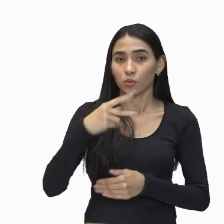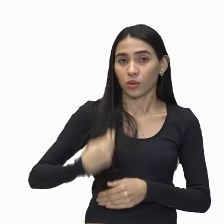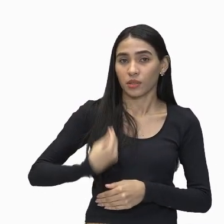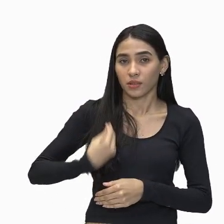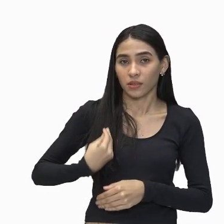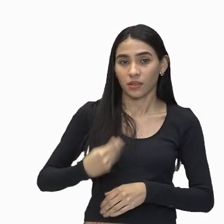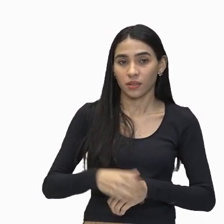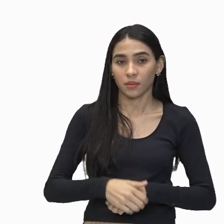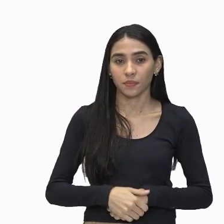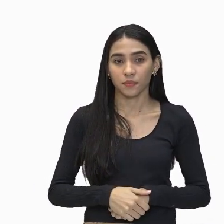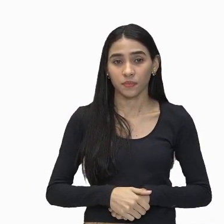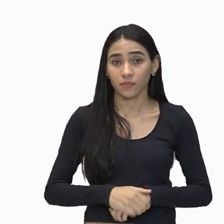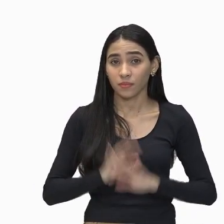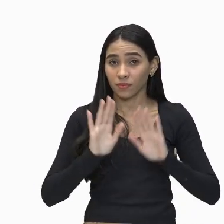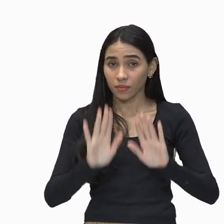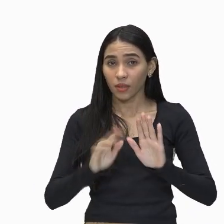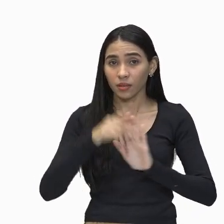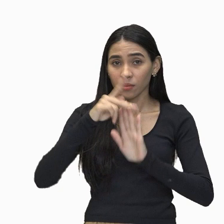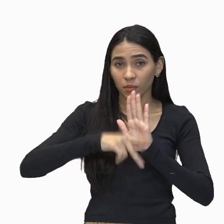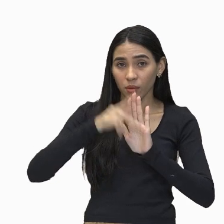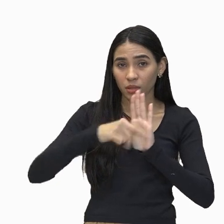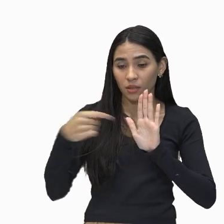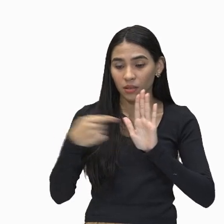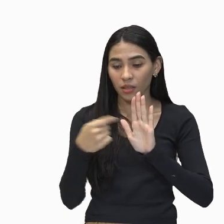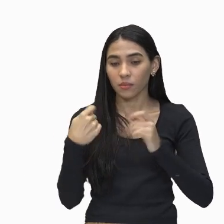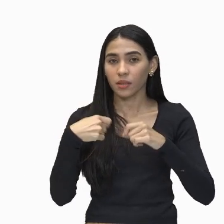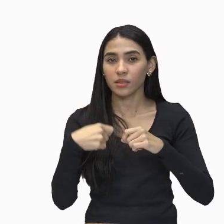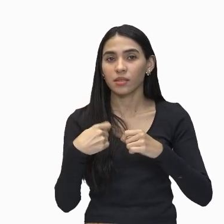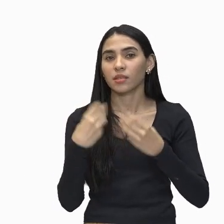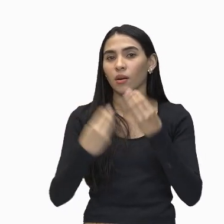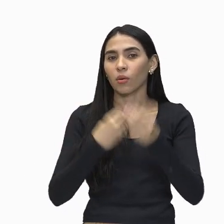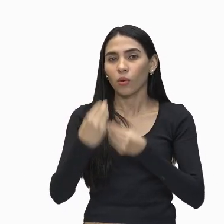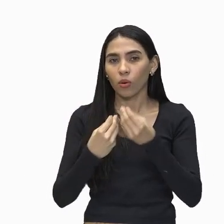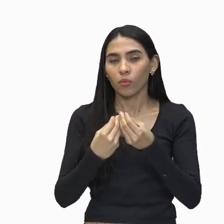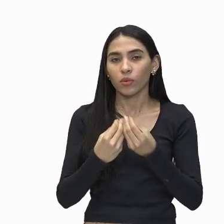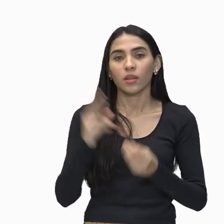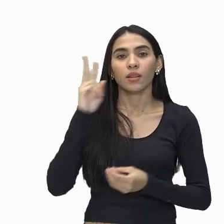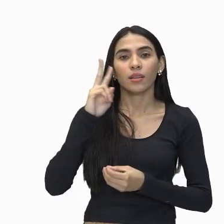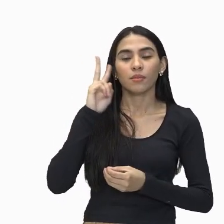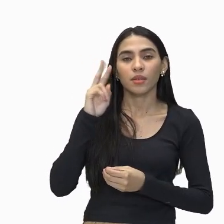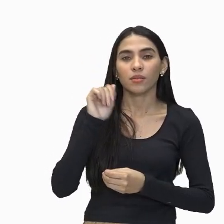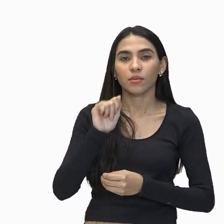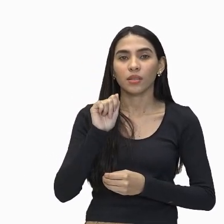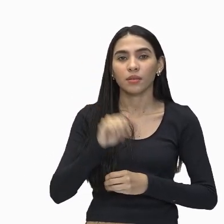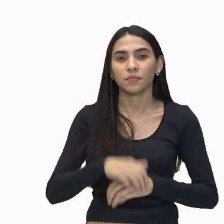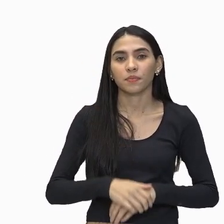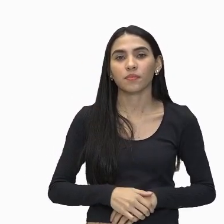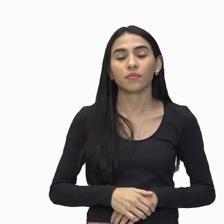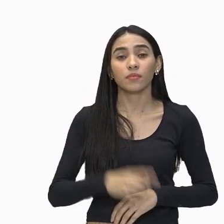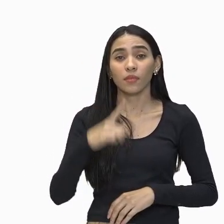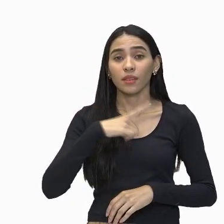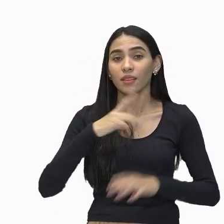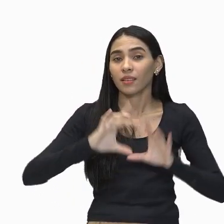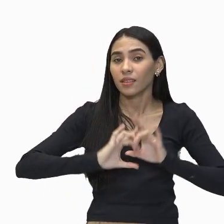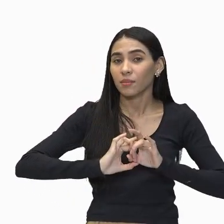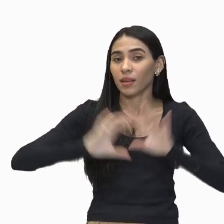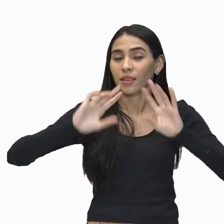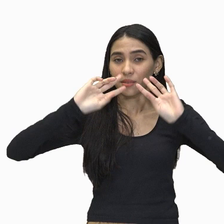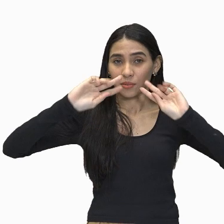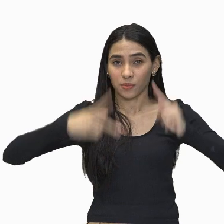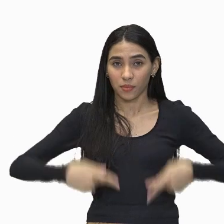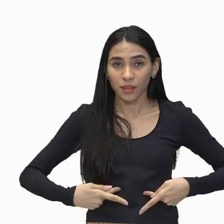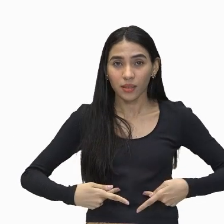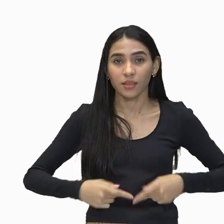existência. Só que esse projeto ele tem que ser construído lembrando que existe a liberdade